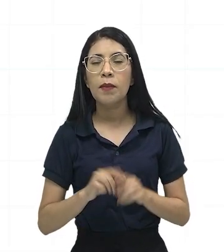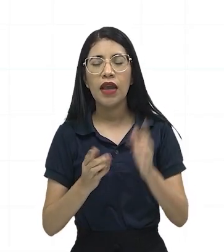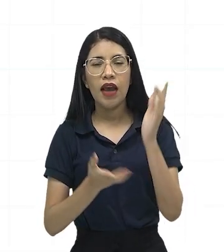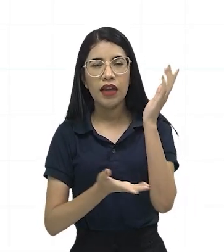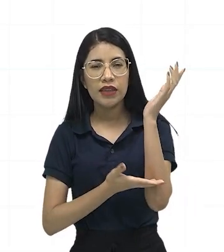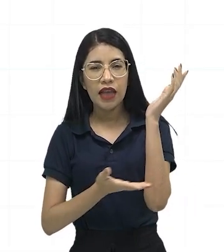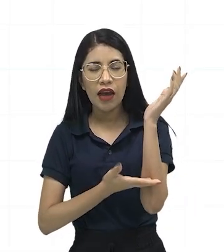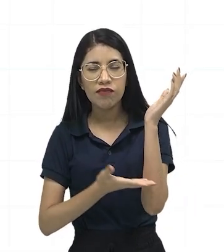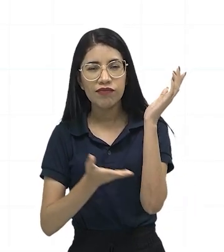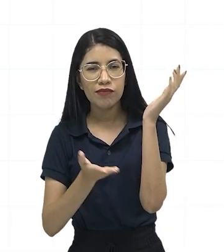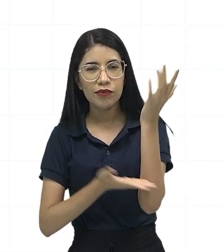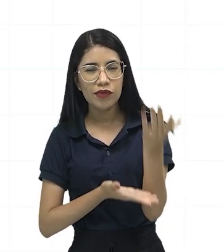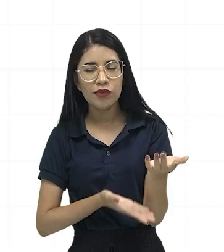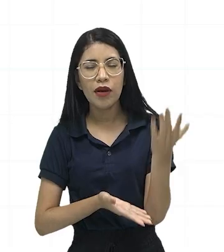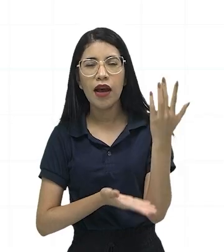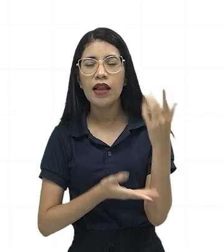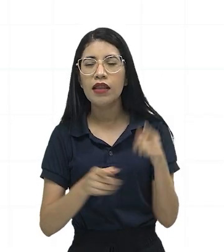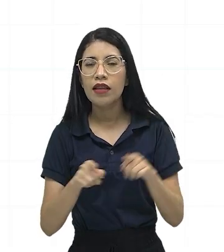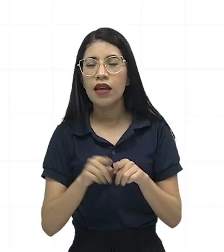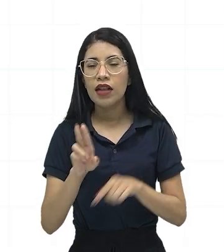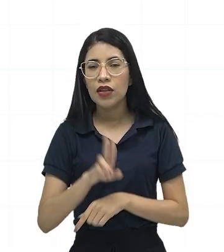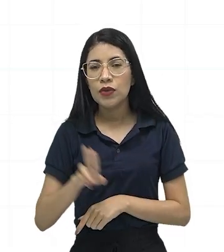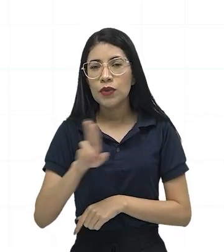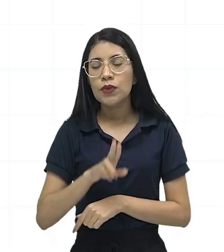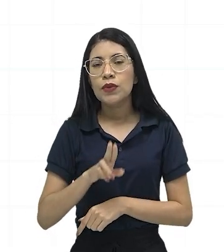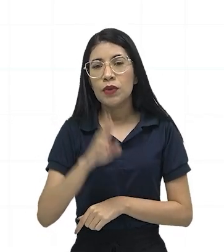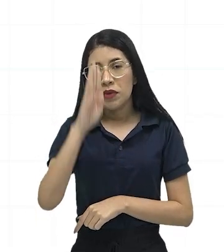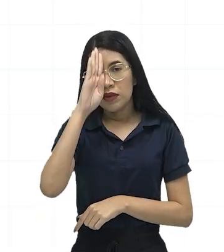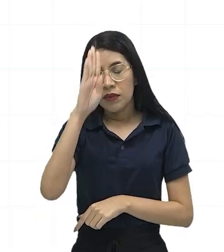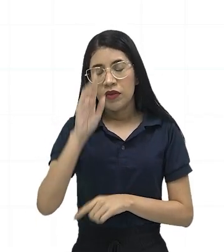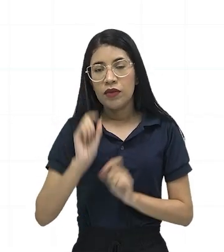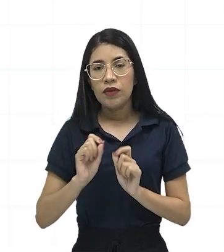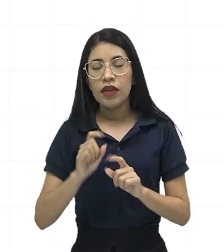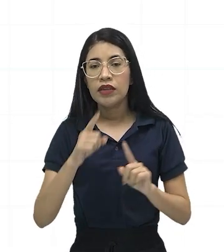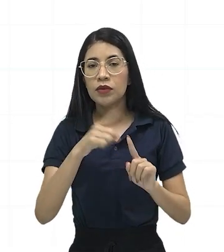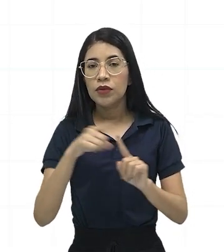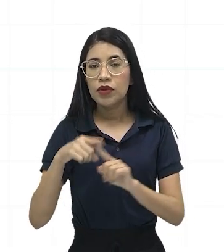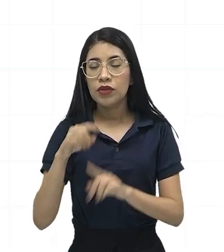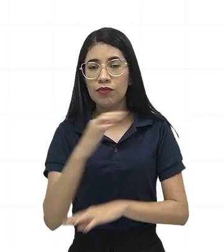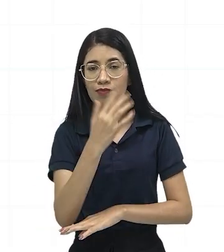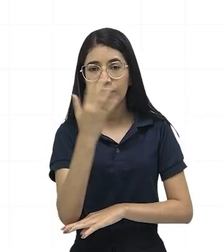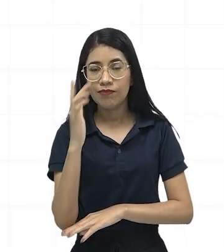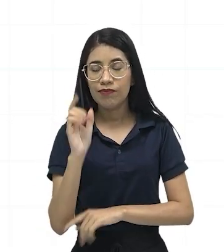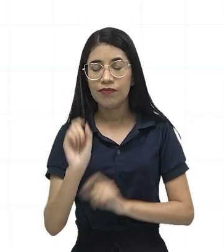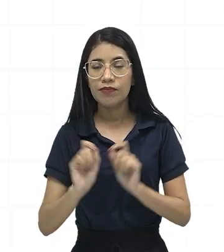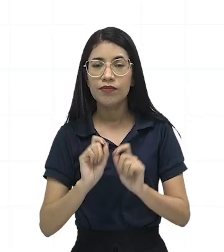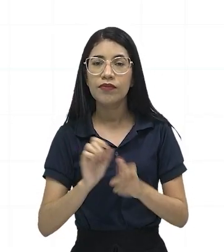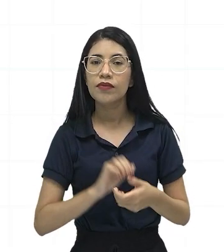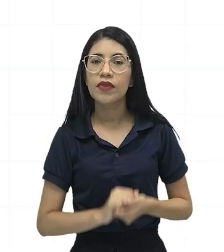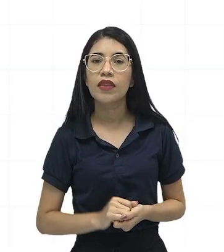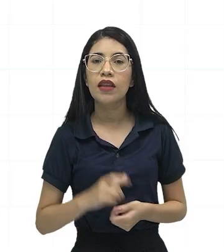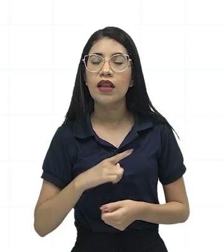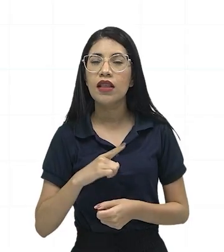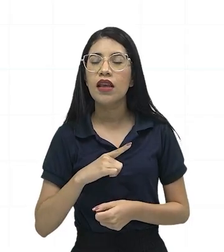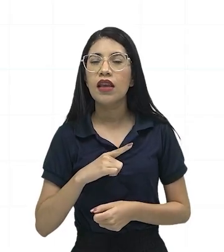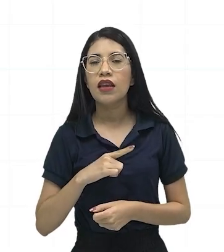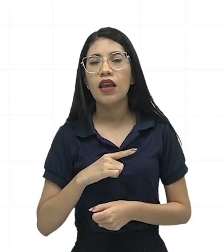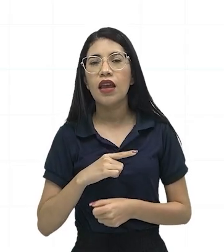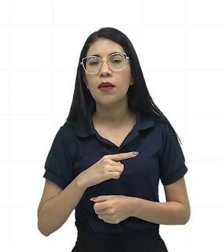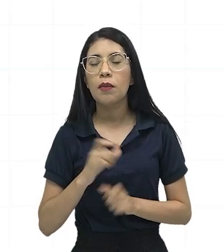madeireira, principalmente das madeiras que são daquelas espécies de árvore que tem a sua madeira